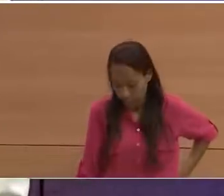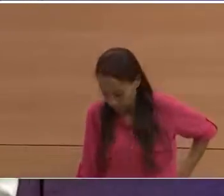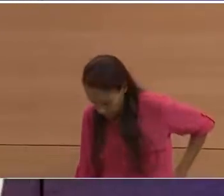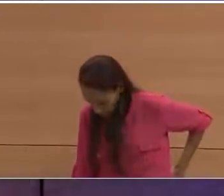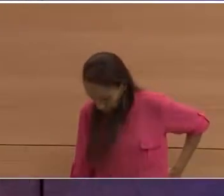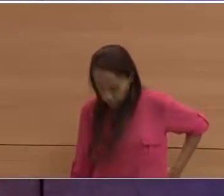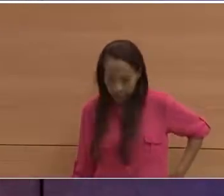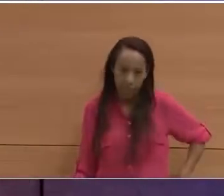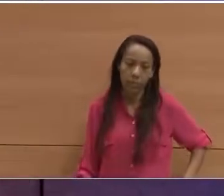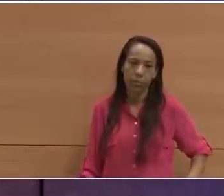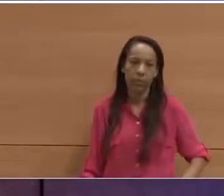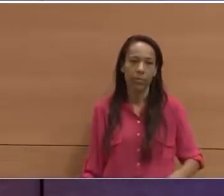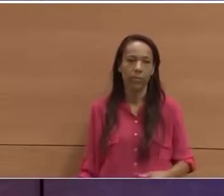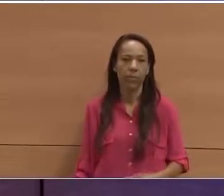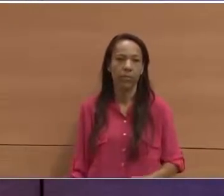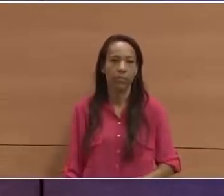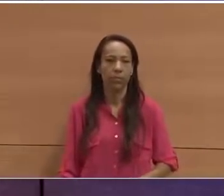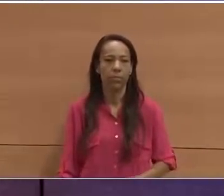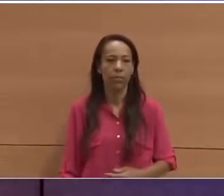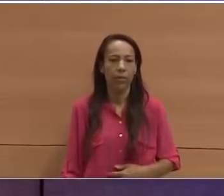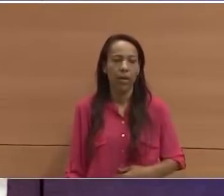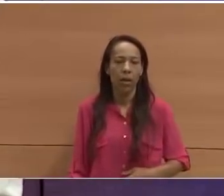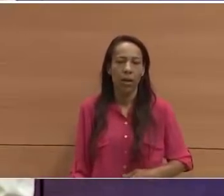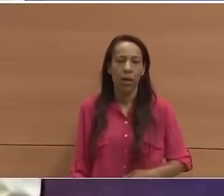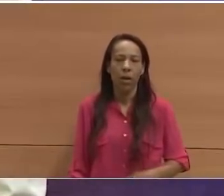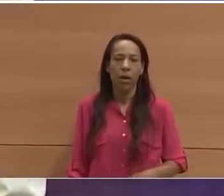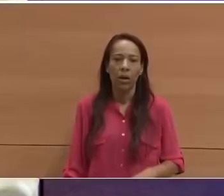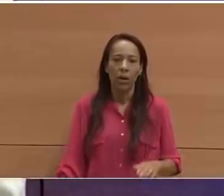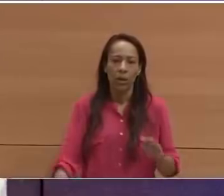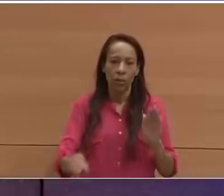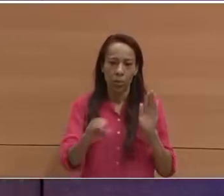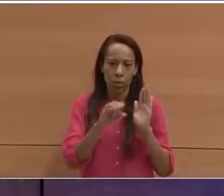Jesus, o qual se esforça sobremaneira